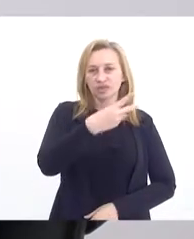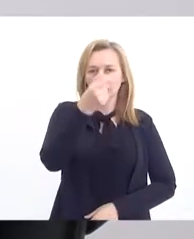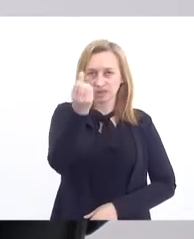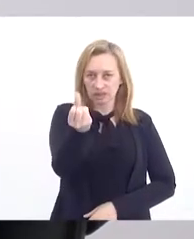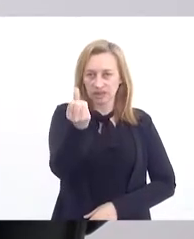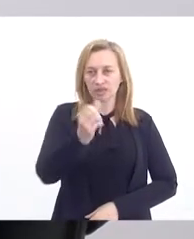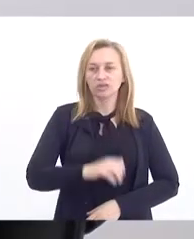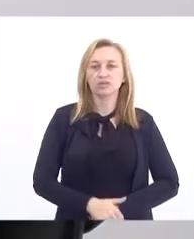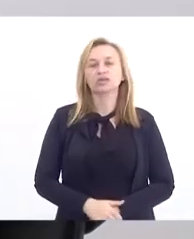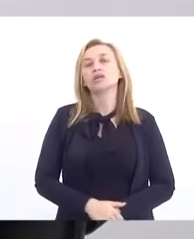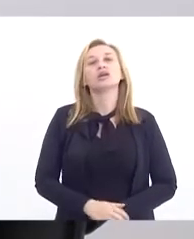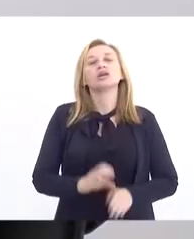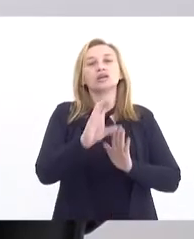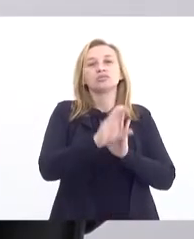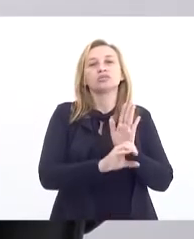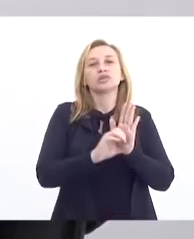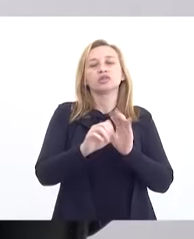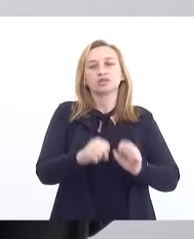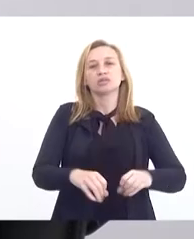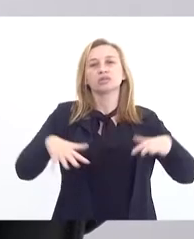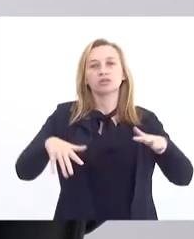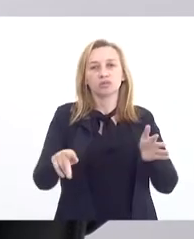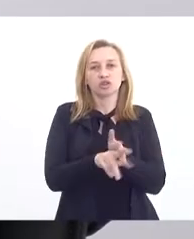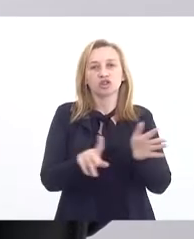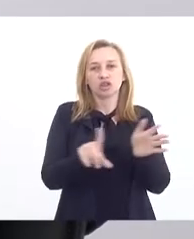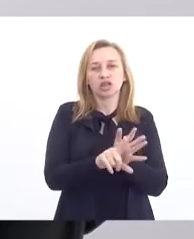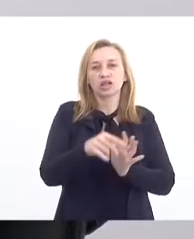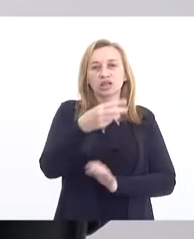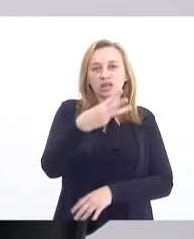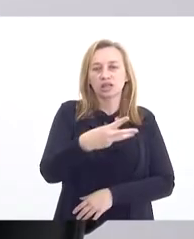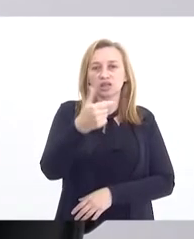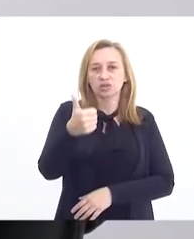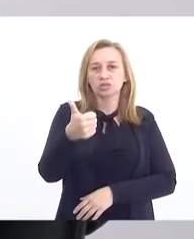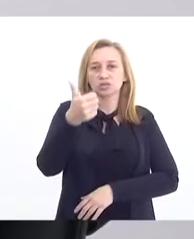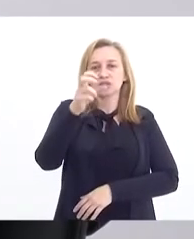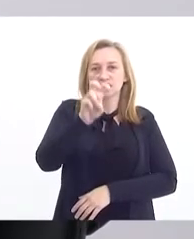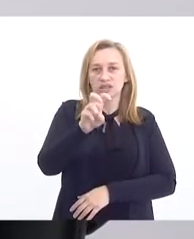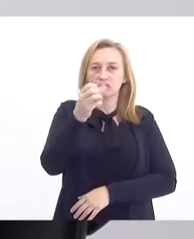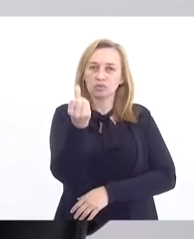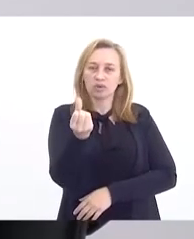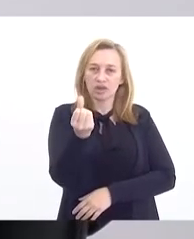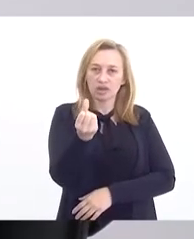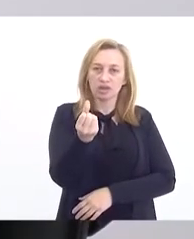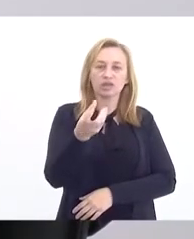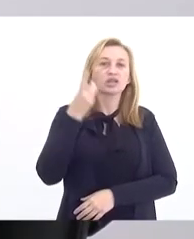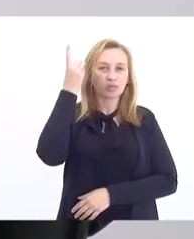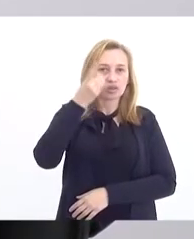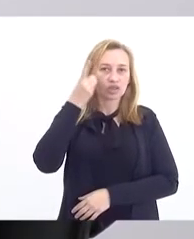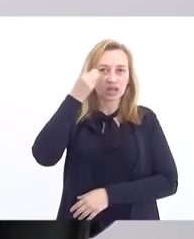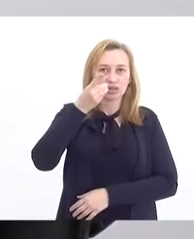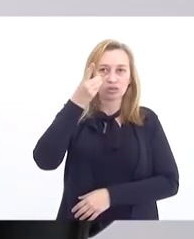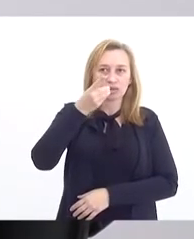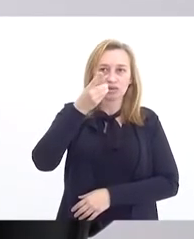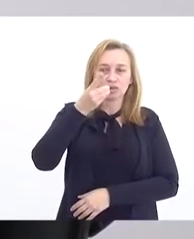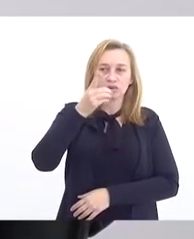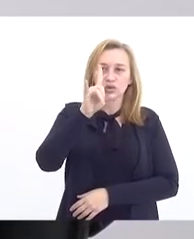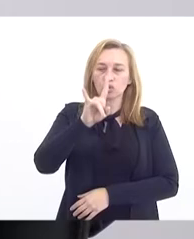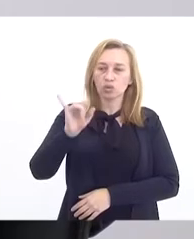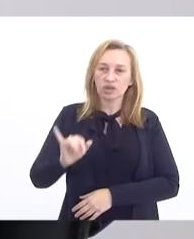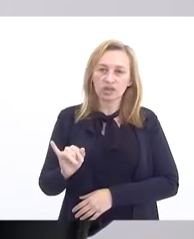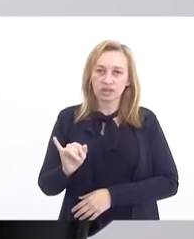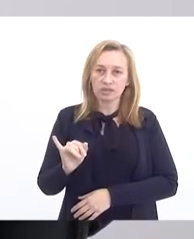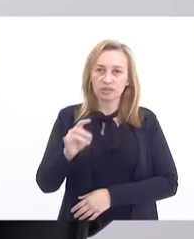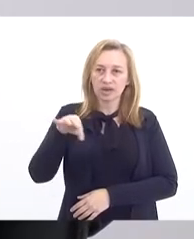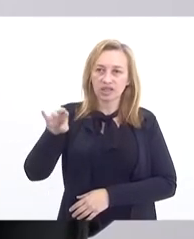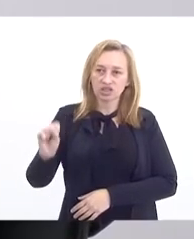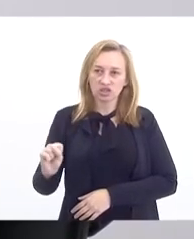36. Emendas de plenário ao projeto de lei 3156 de 2020, autoria do deputado Luiz Martins. O parecer